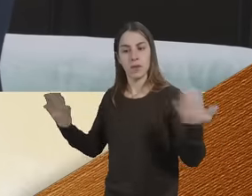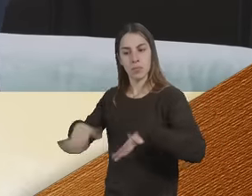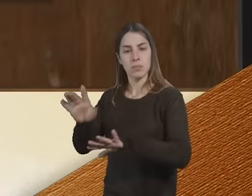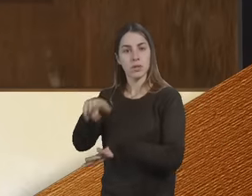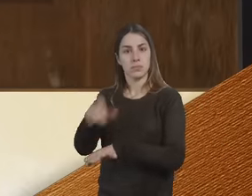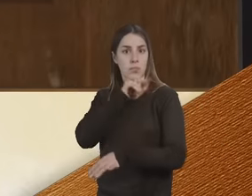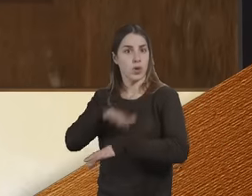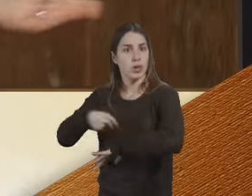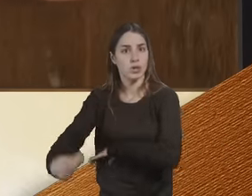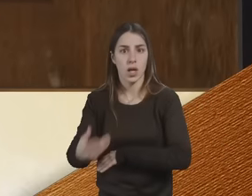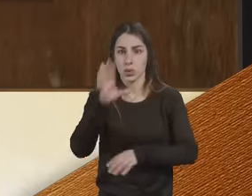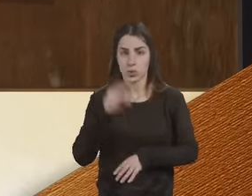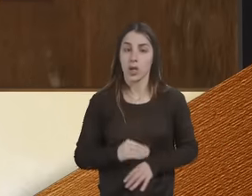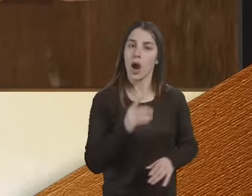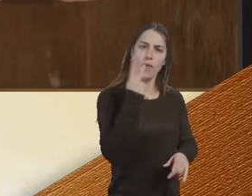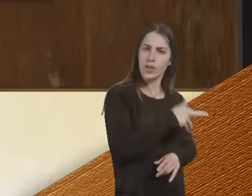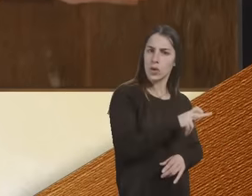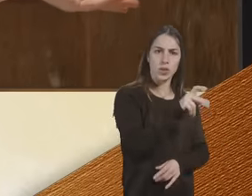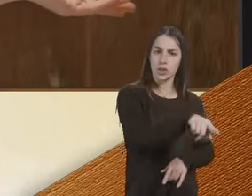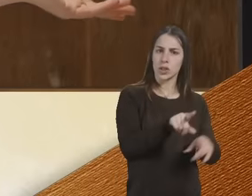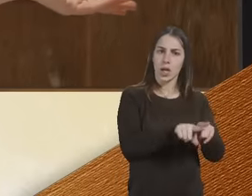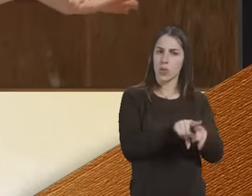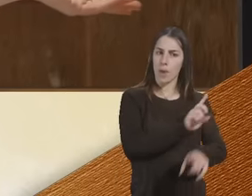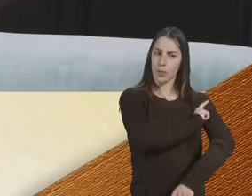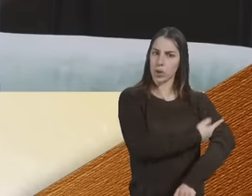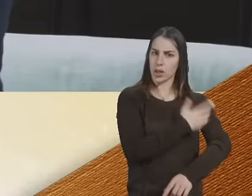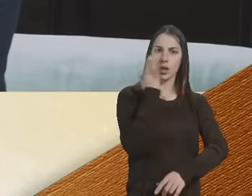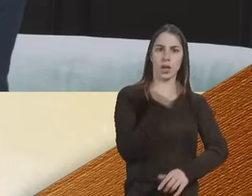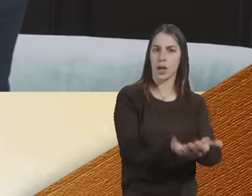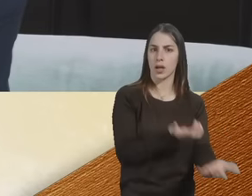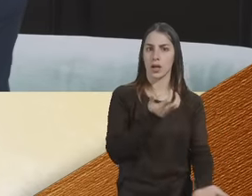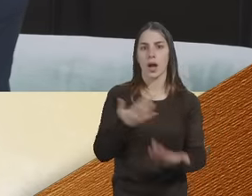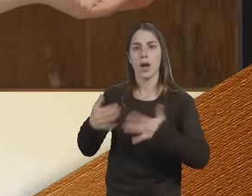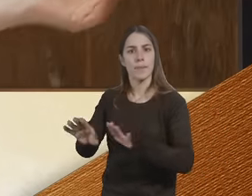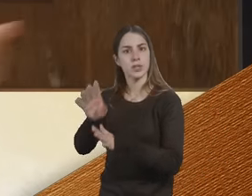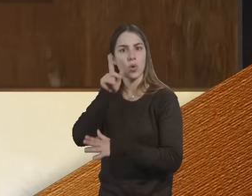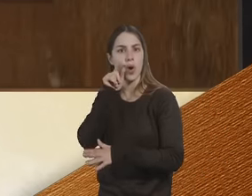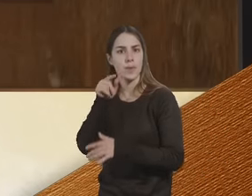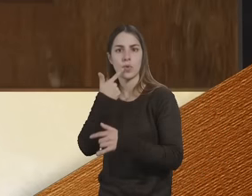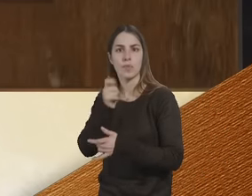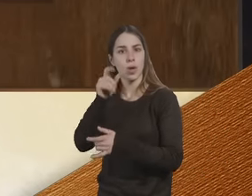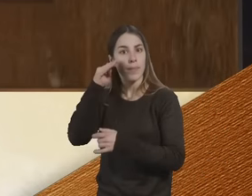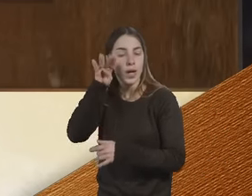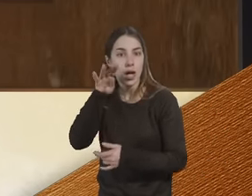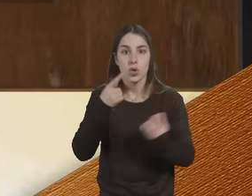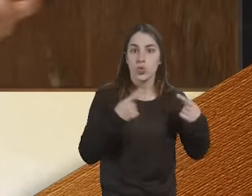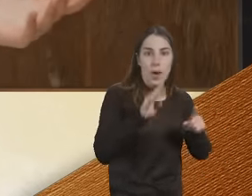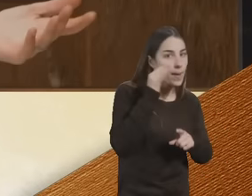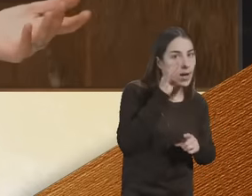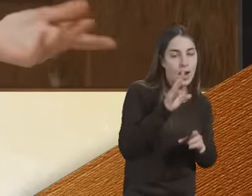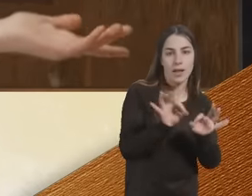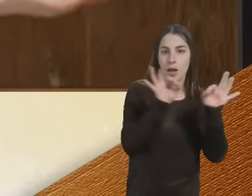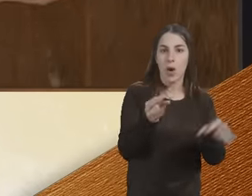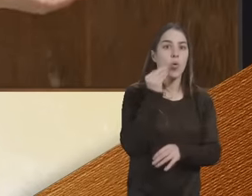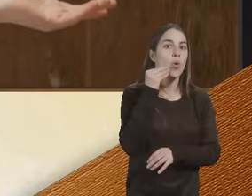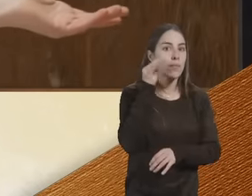rapaz atrasou-se, não sei. Oh, Vitor, isto é uma jogada de poder. Abre os olhos. Espera, mas o rapaz não se pode maquilhar? Vitor, não é o maquilhar-se, é como tu te